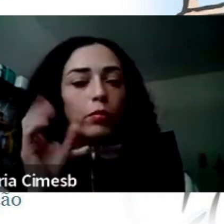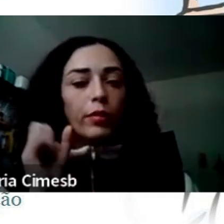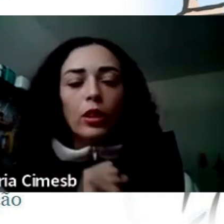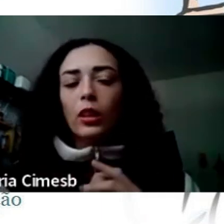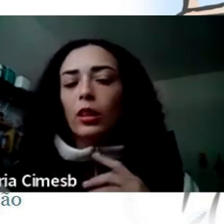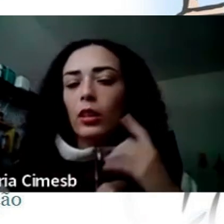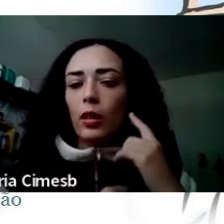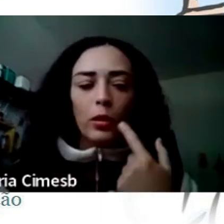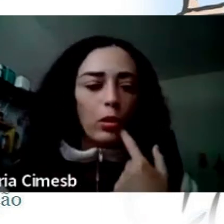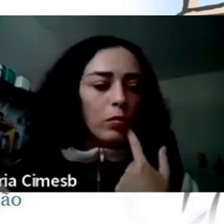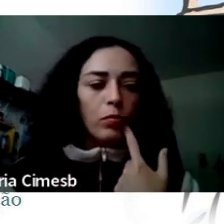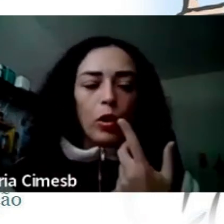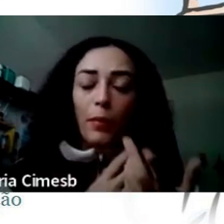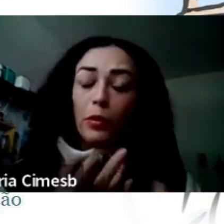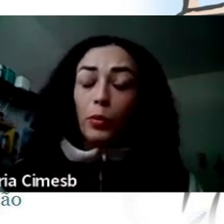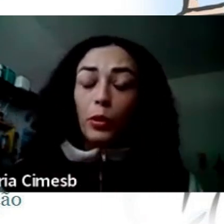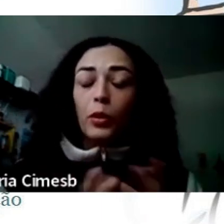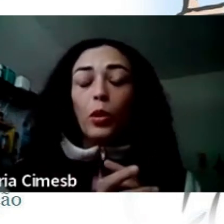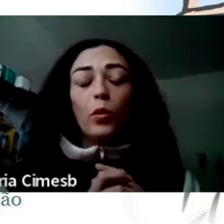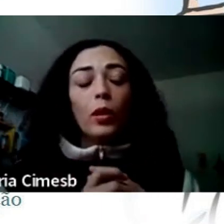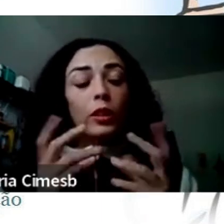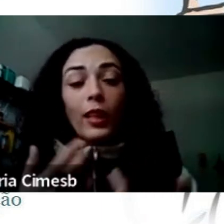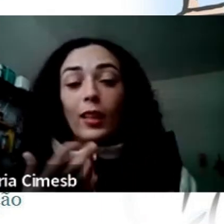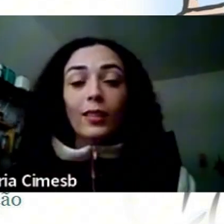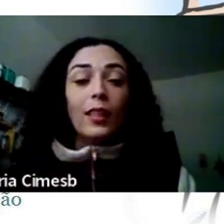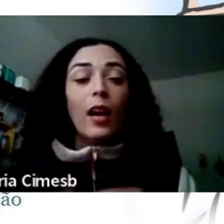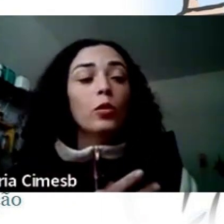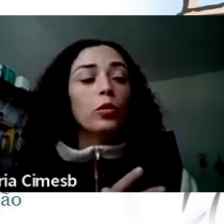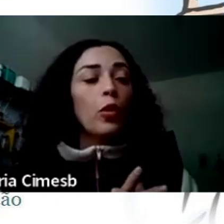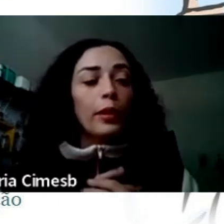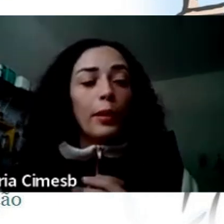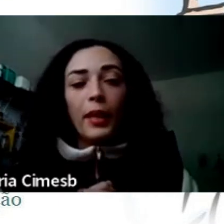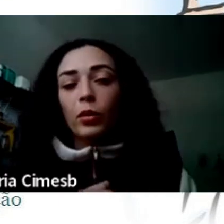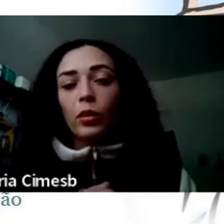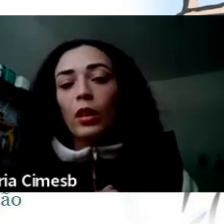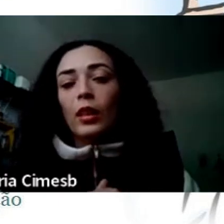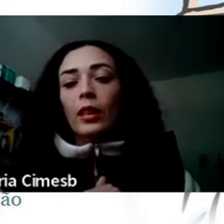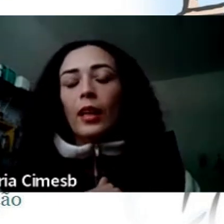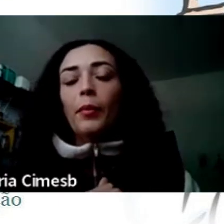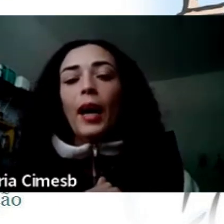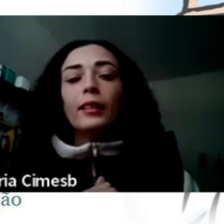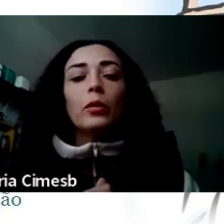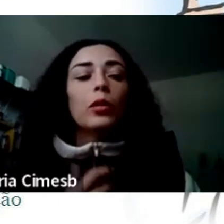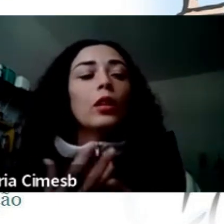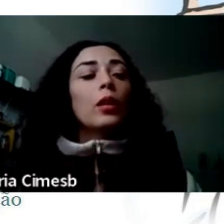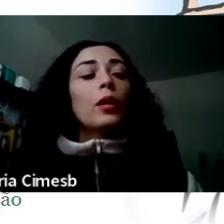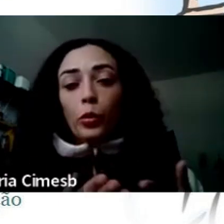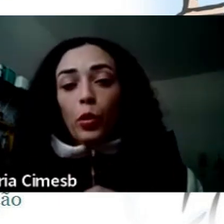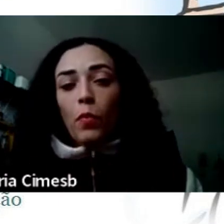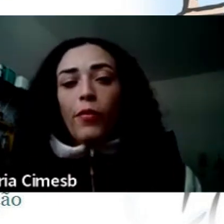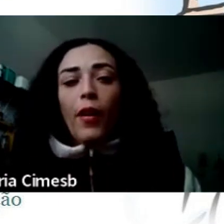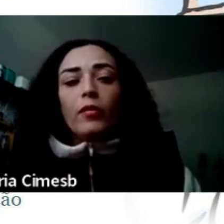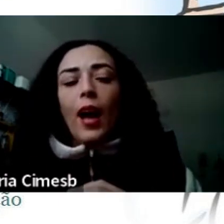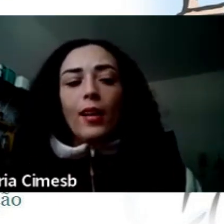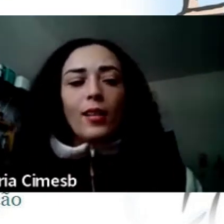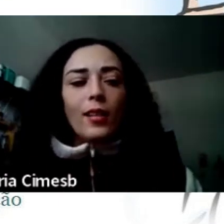todo ouvinte e também qualquer tipo de pessoa, a gente tem que ensinar alguns comportamentos básicos. E o